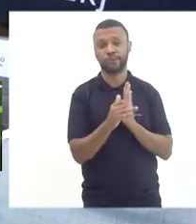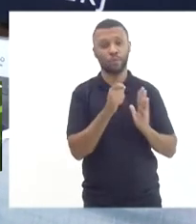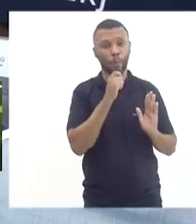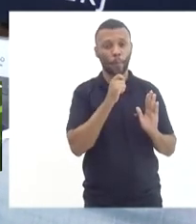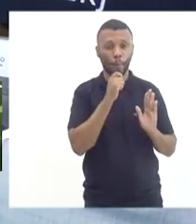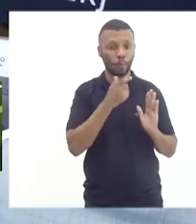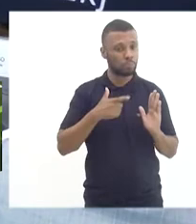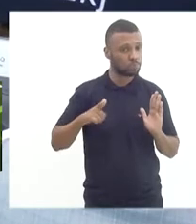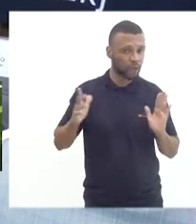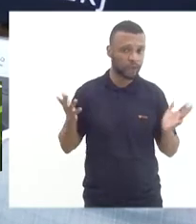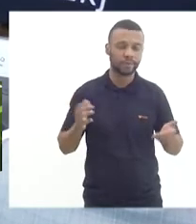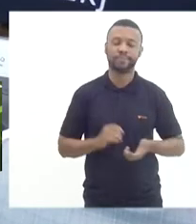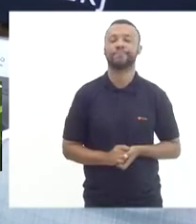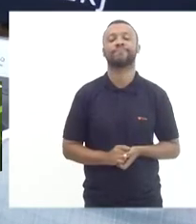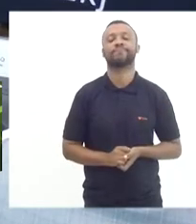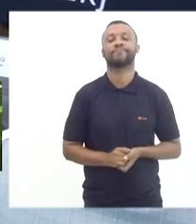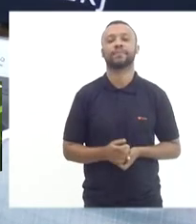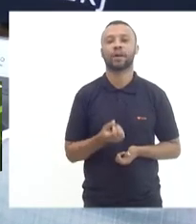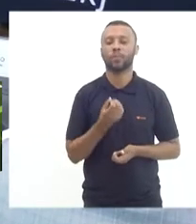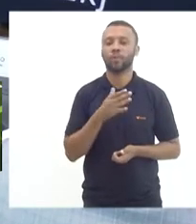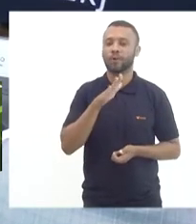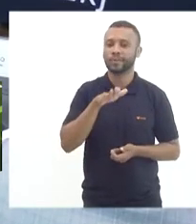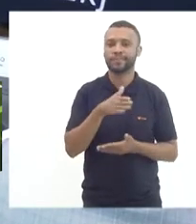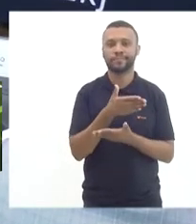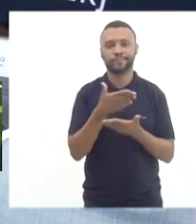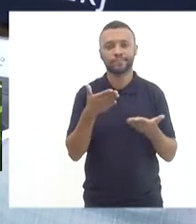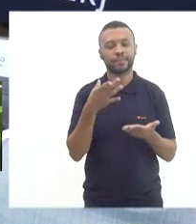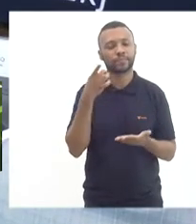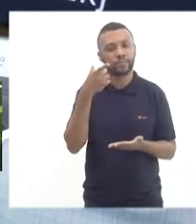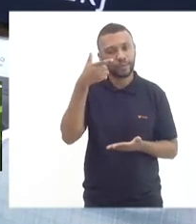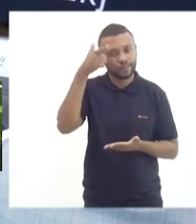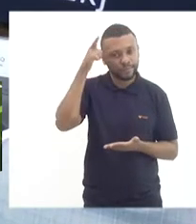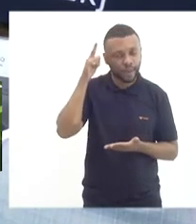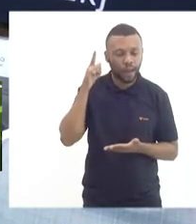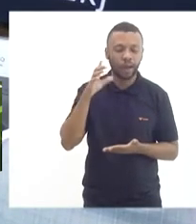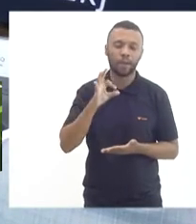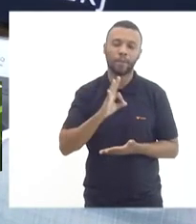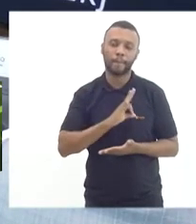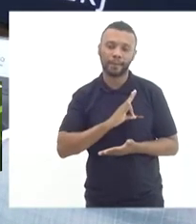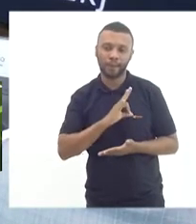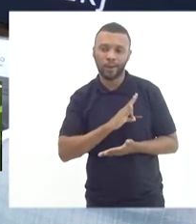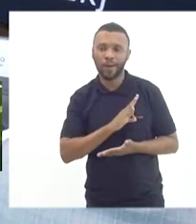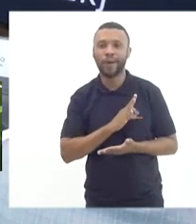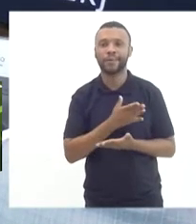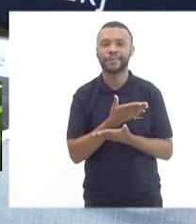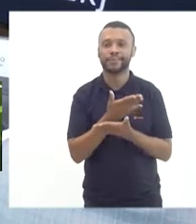Boa tarde a todos. Deputado Luiz Paulo, deputado Marta Rocha, demais membros da mesa.